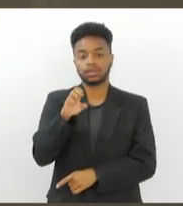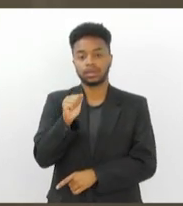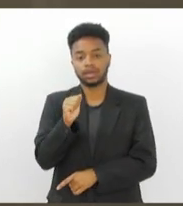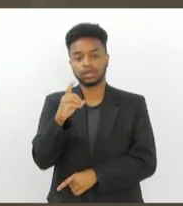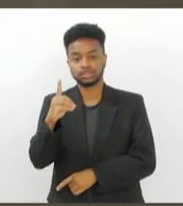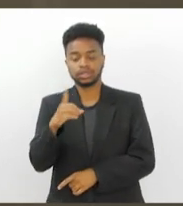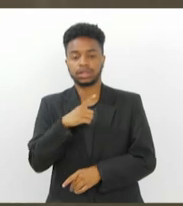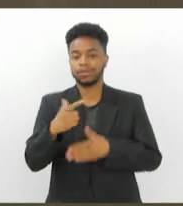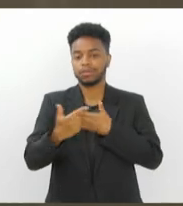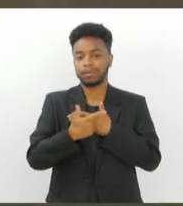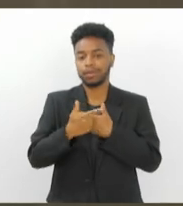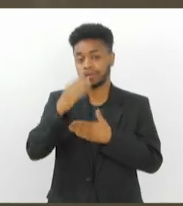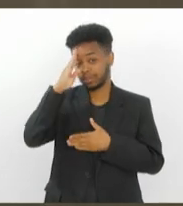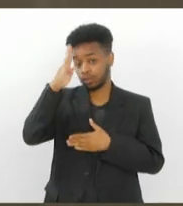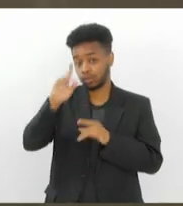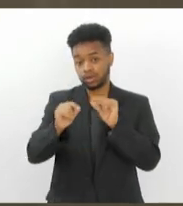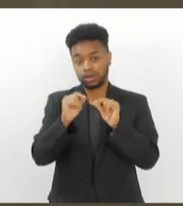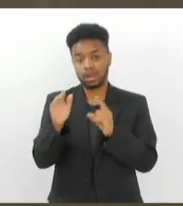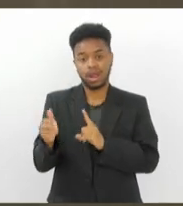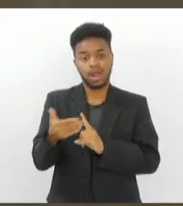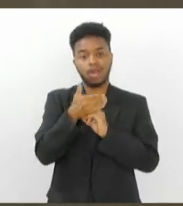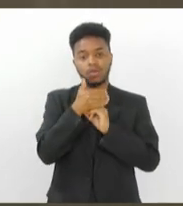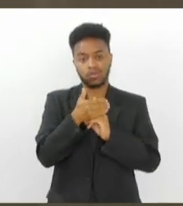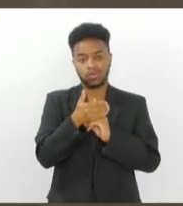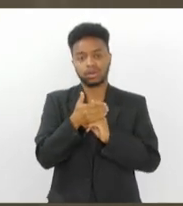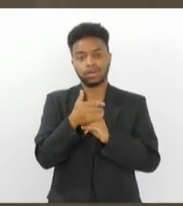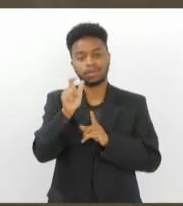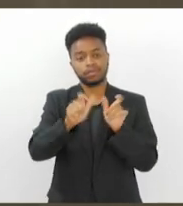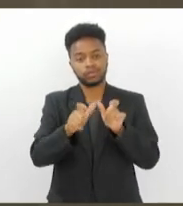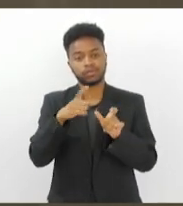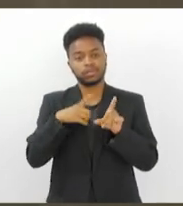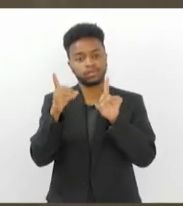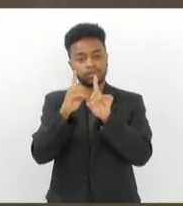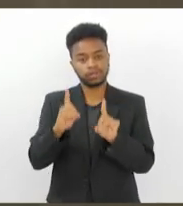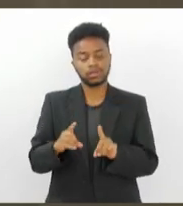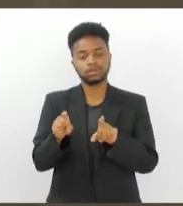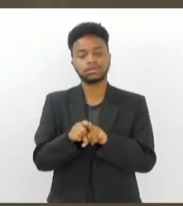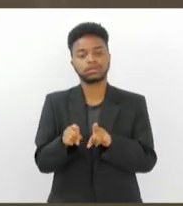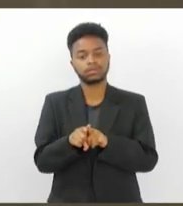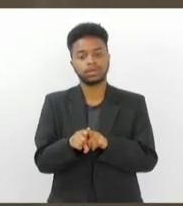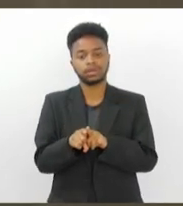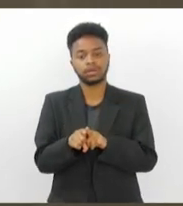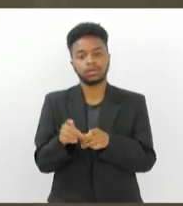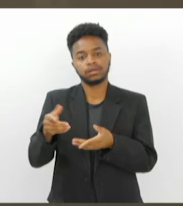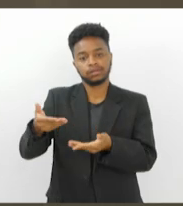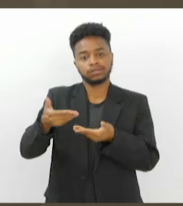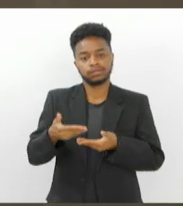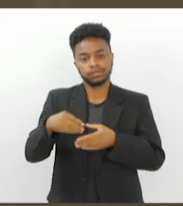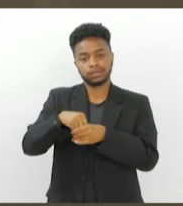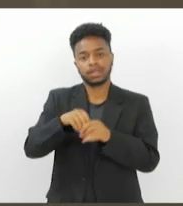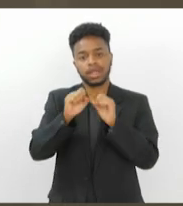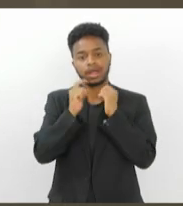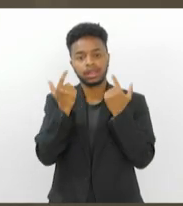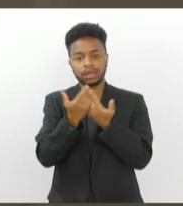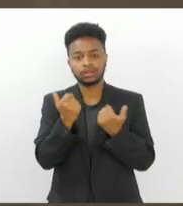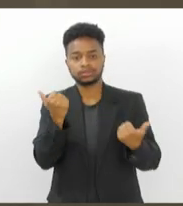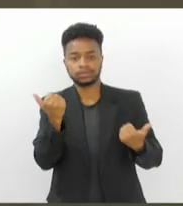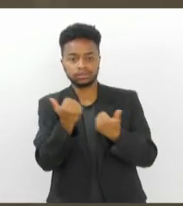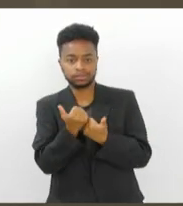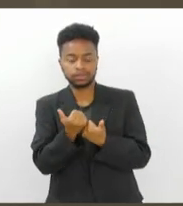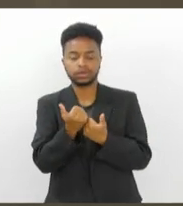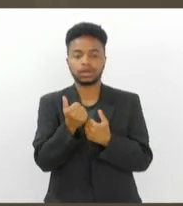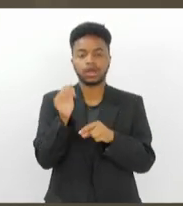principal de acolher eh os deficientes trazer para dentro da casa ali dar Total suporte Total